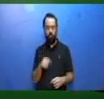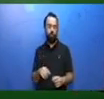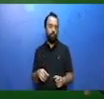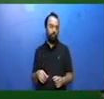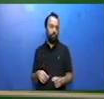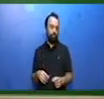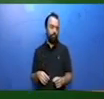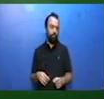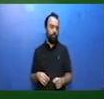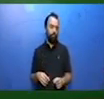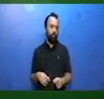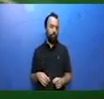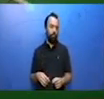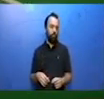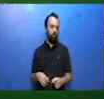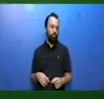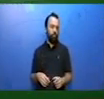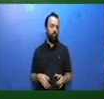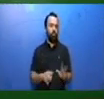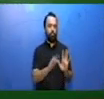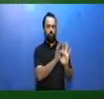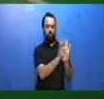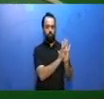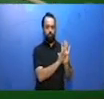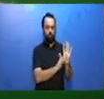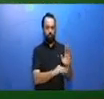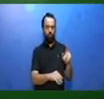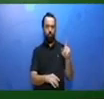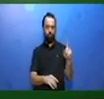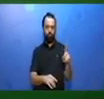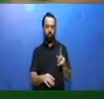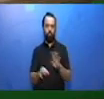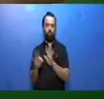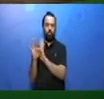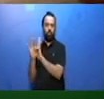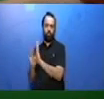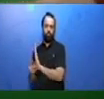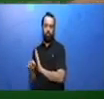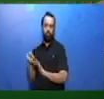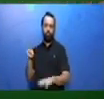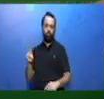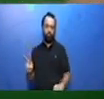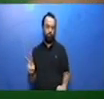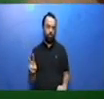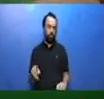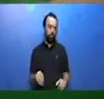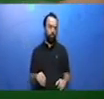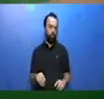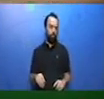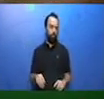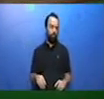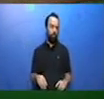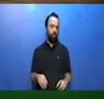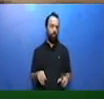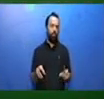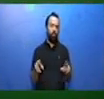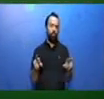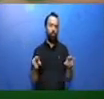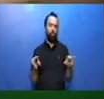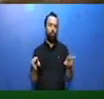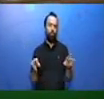as crianças que precisam dela. Então, assim, ó, a maior parte do texto é diferente. Então, a